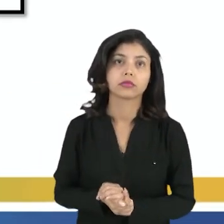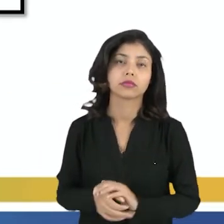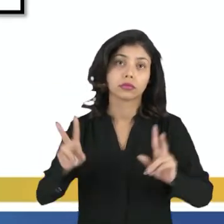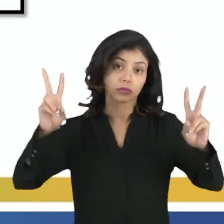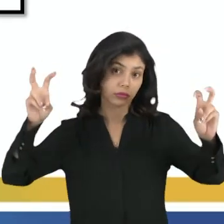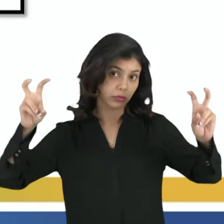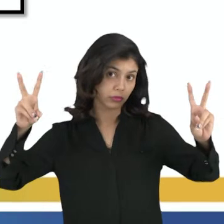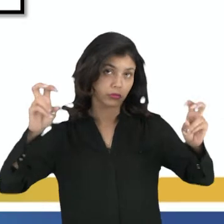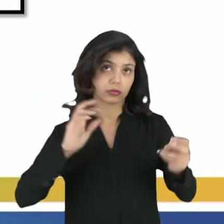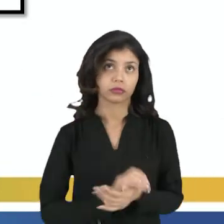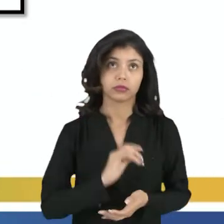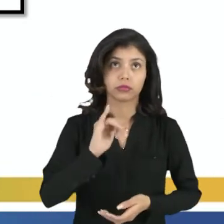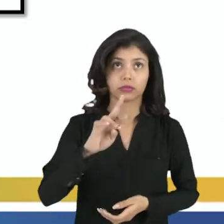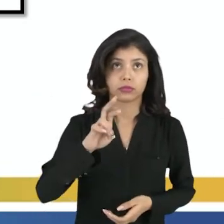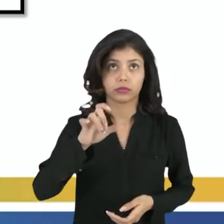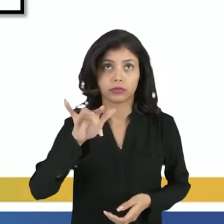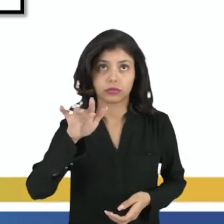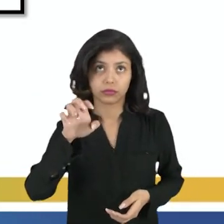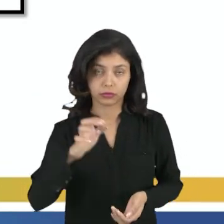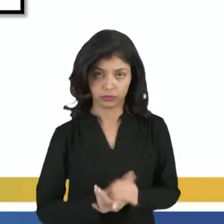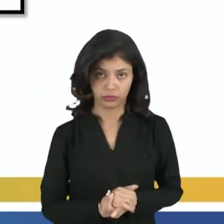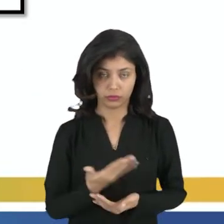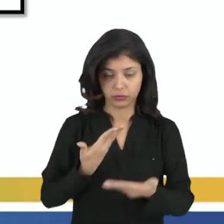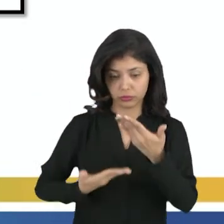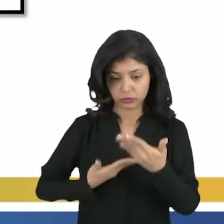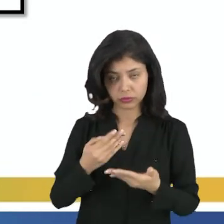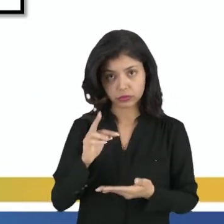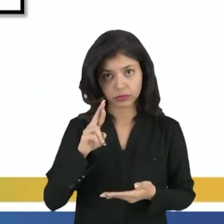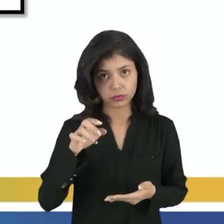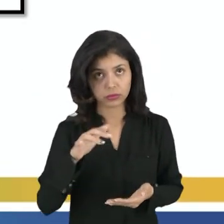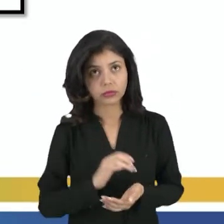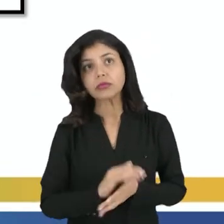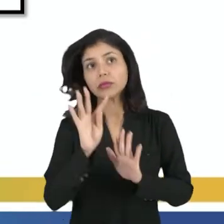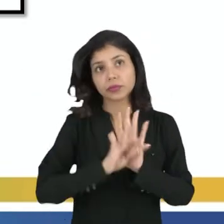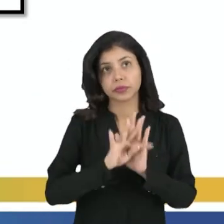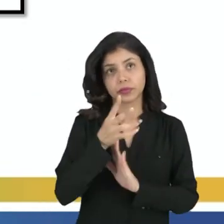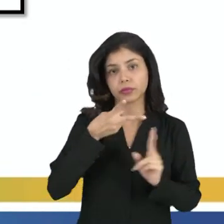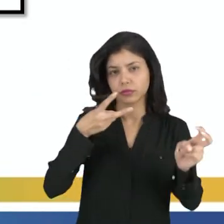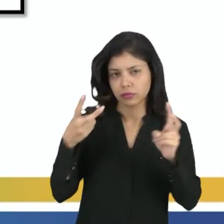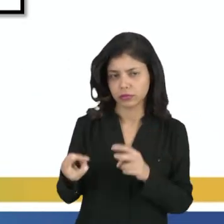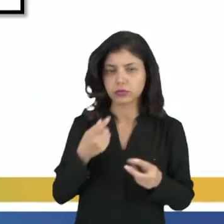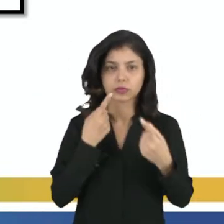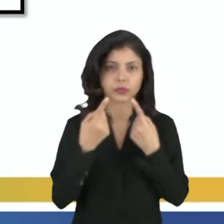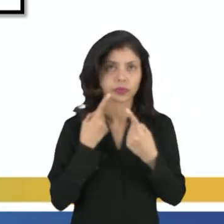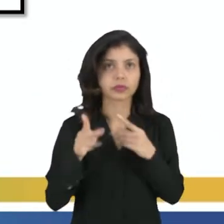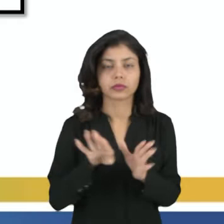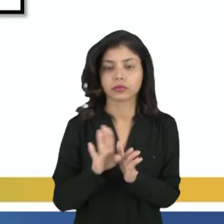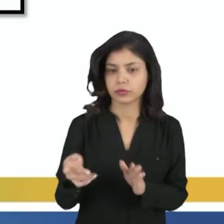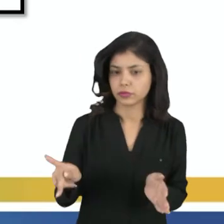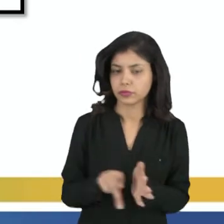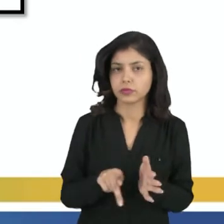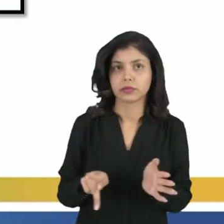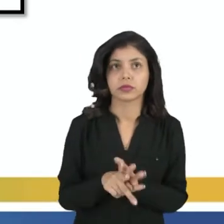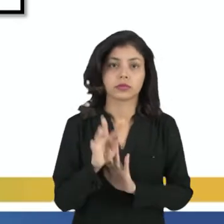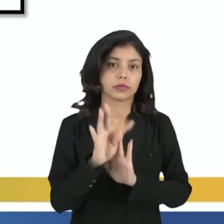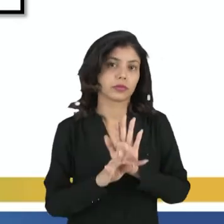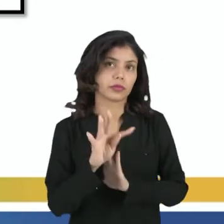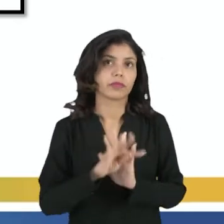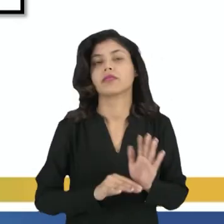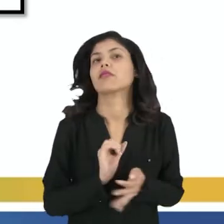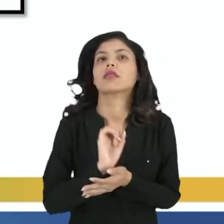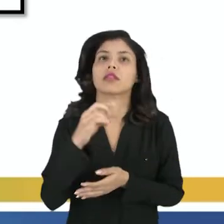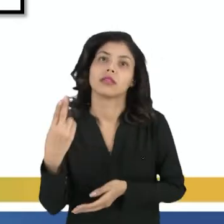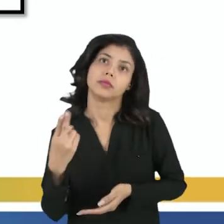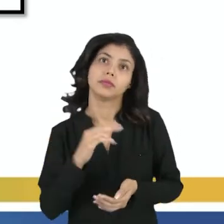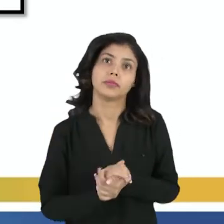termo intertextualidade, uma relação entre textos. Nela é possível observar o diálogo estabelecido entre os textos, ou